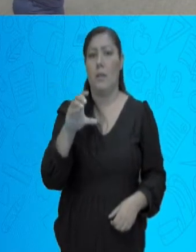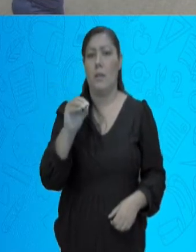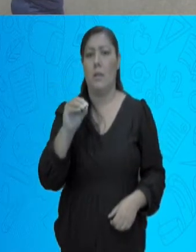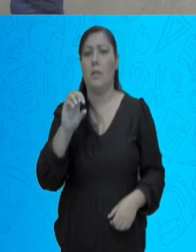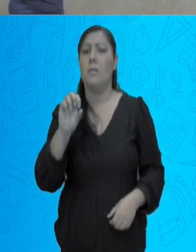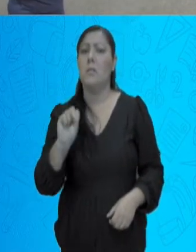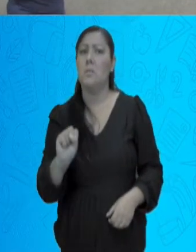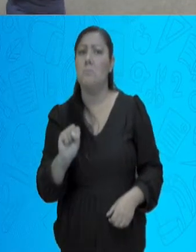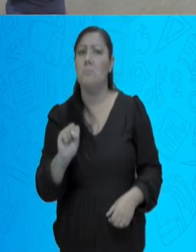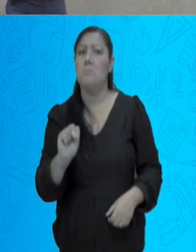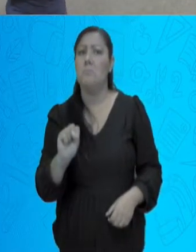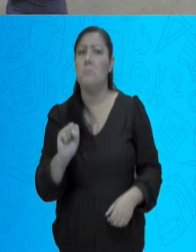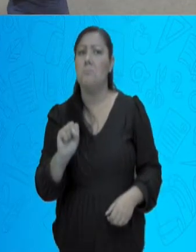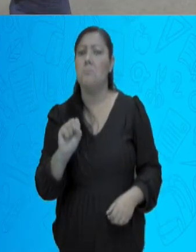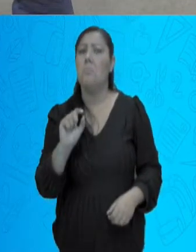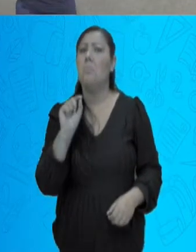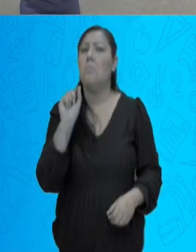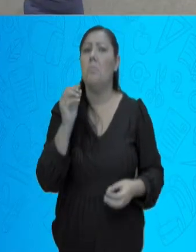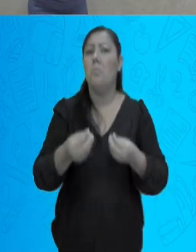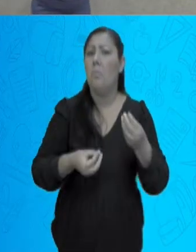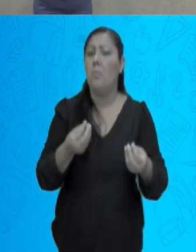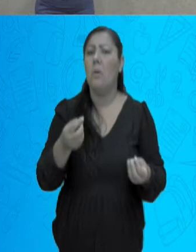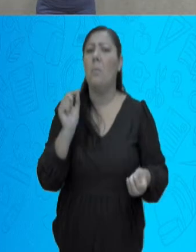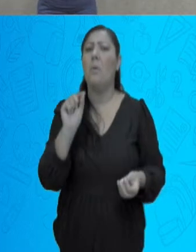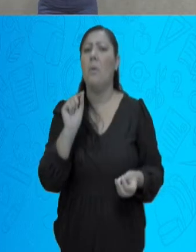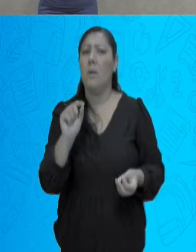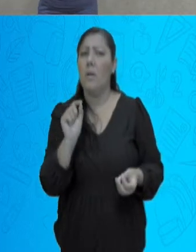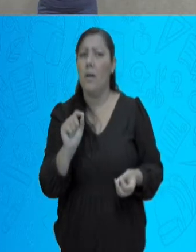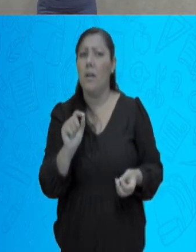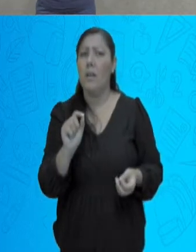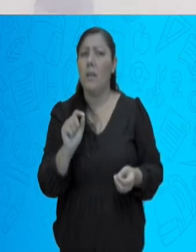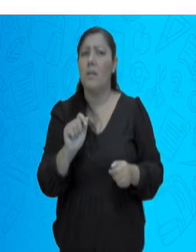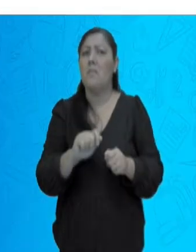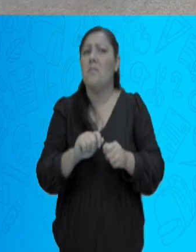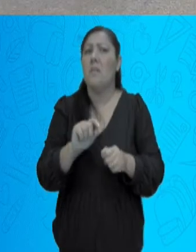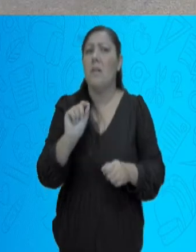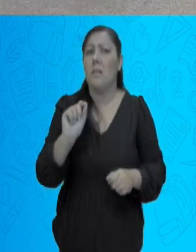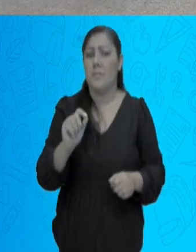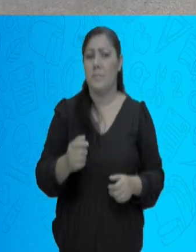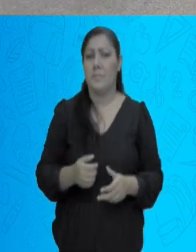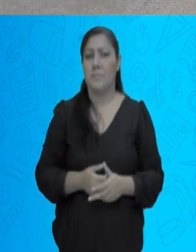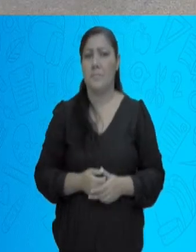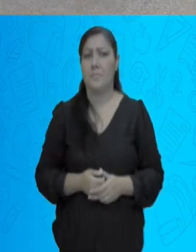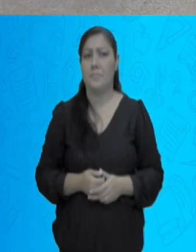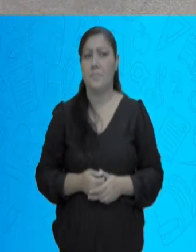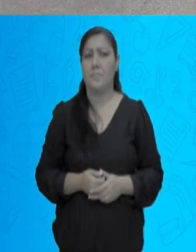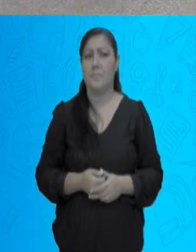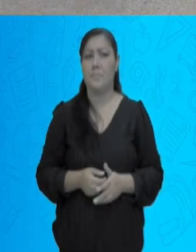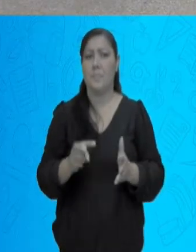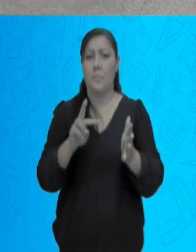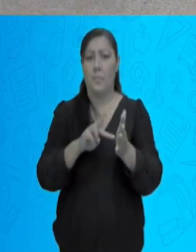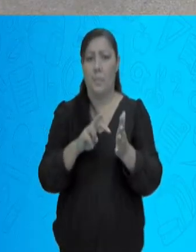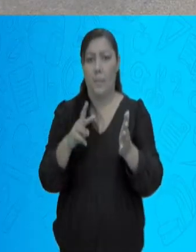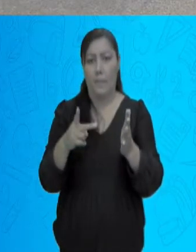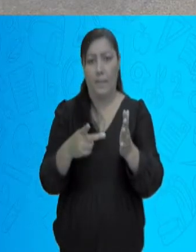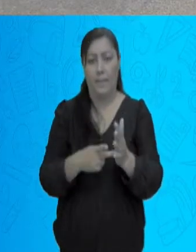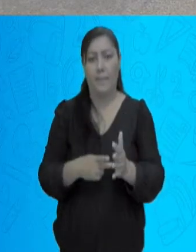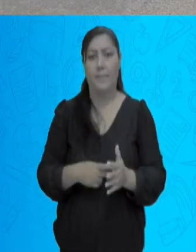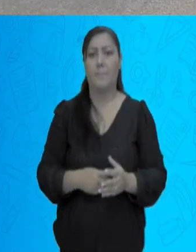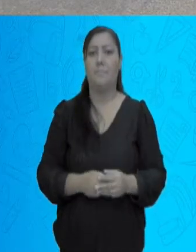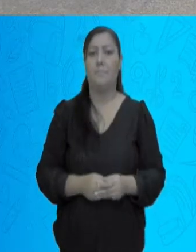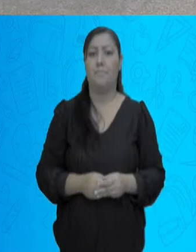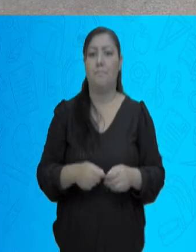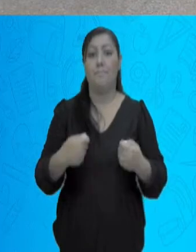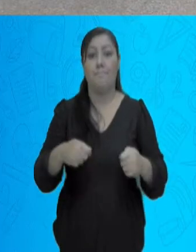Quem são esses verbos, né? Sobre a definição de anômalos, precisamos observar